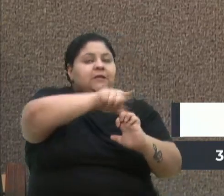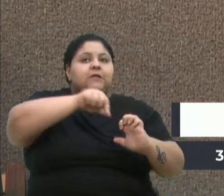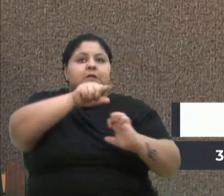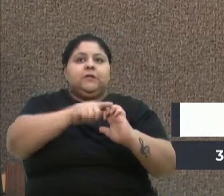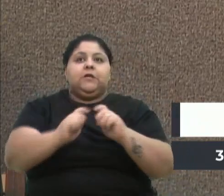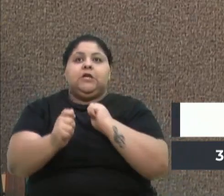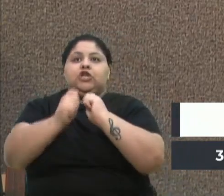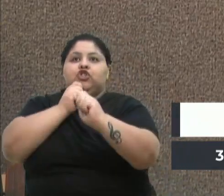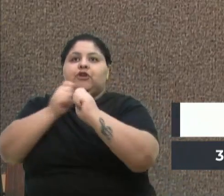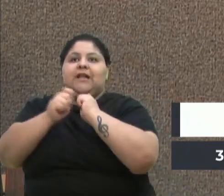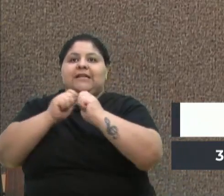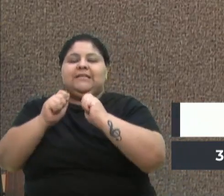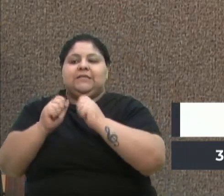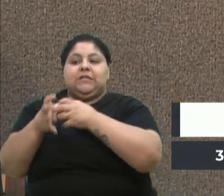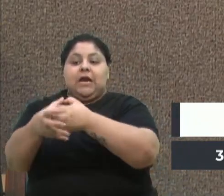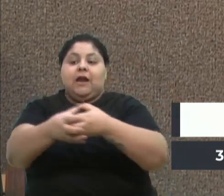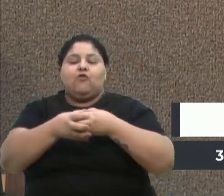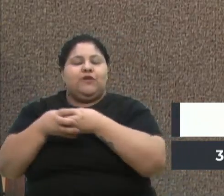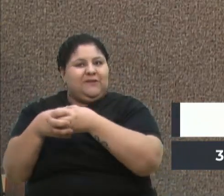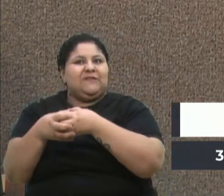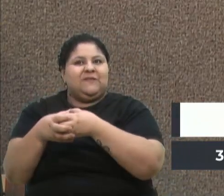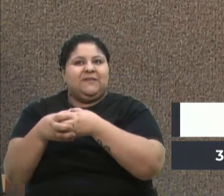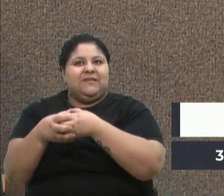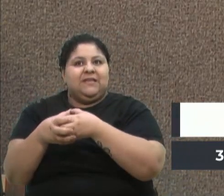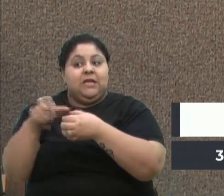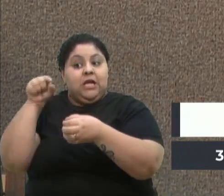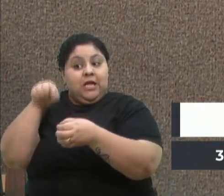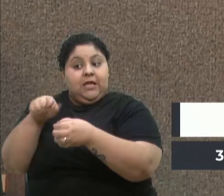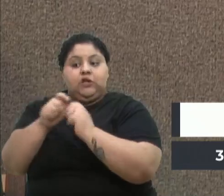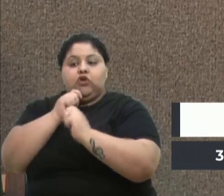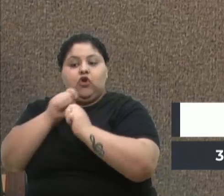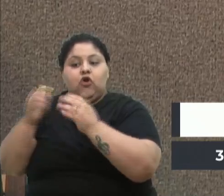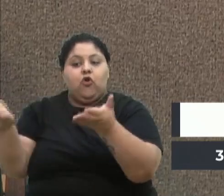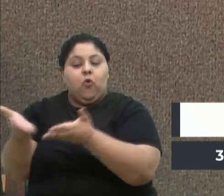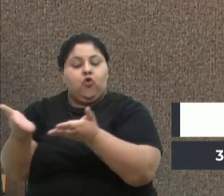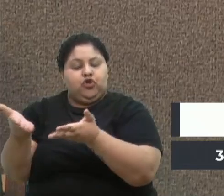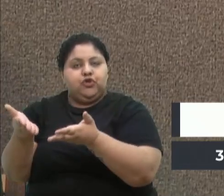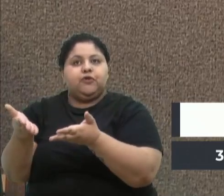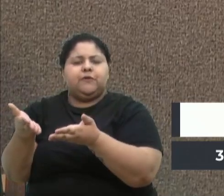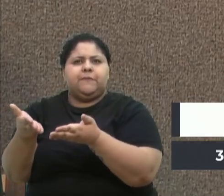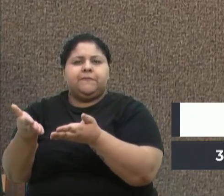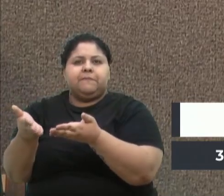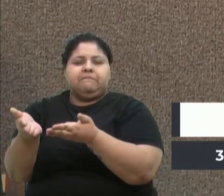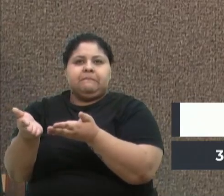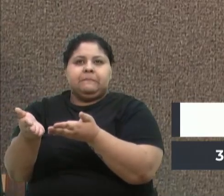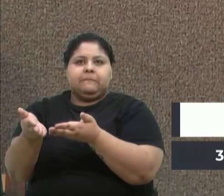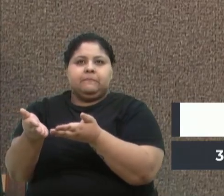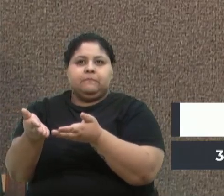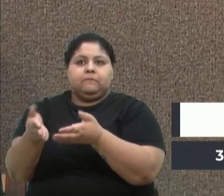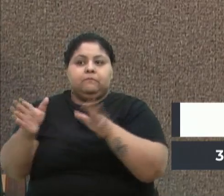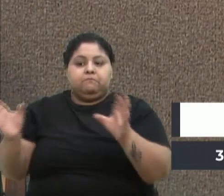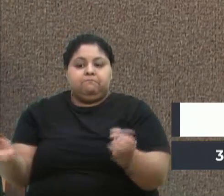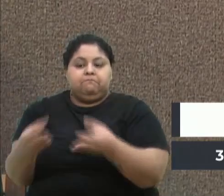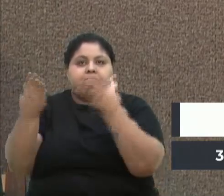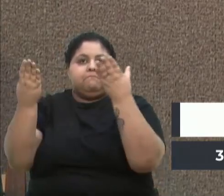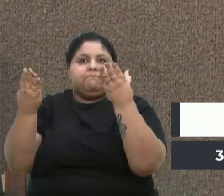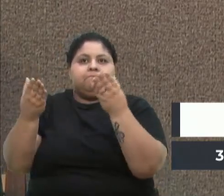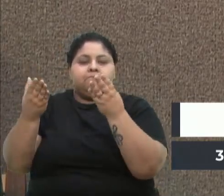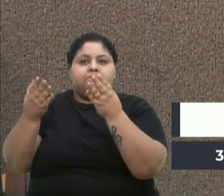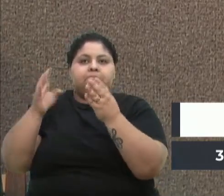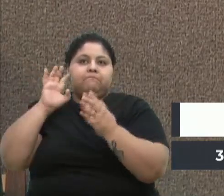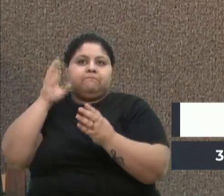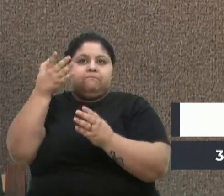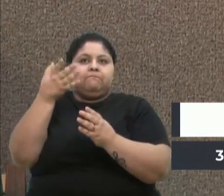Jornalistas Reunidos. E esses jornalistas, eles farão hoje, esse grupo, um evento que acontece